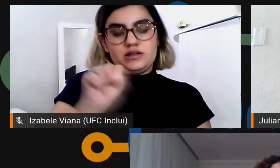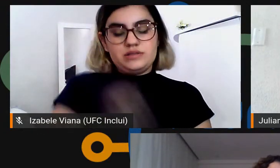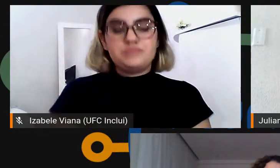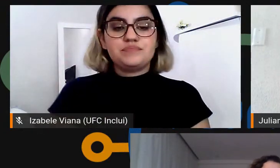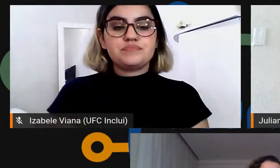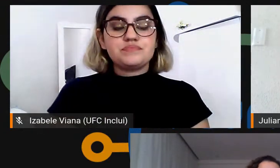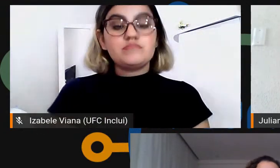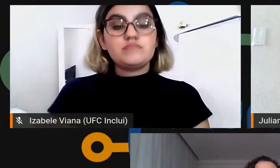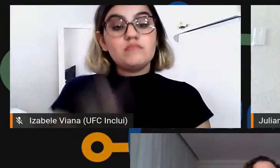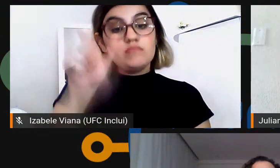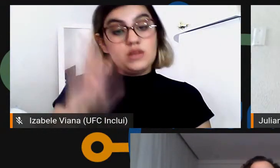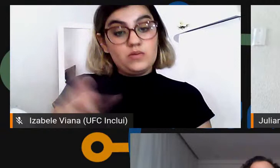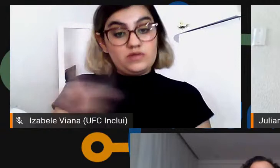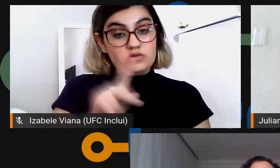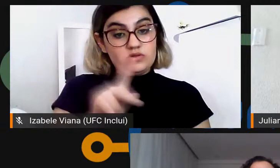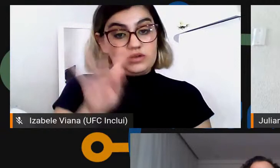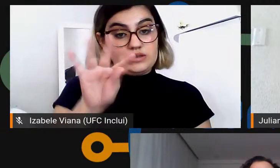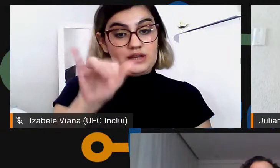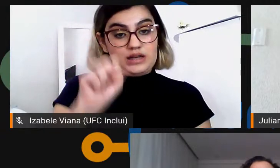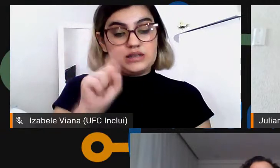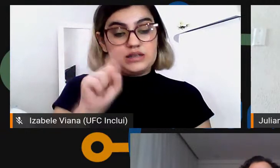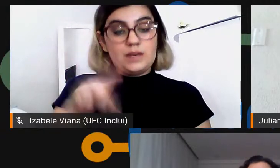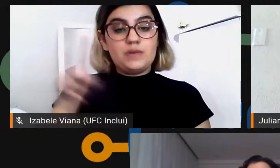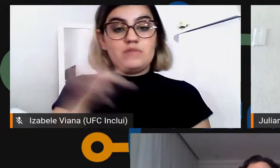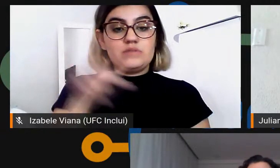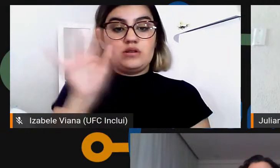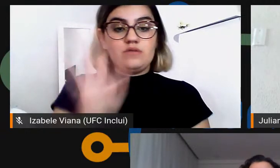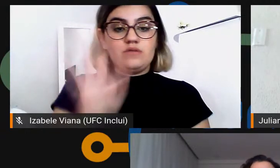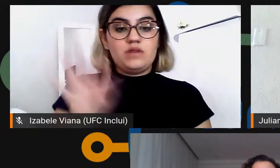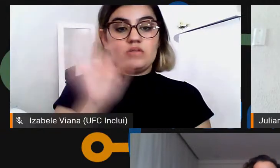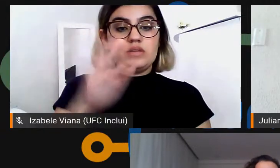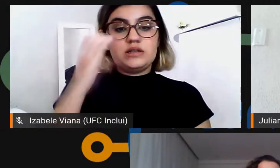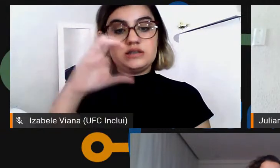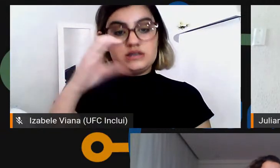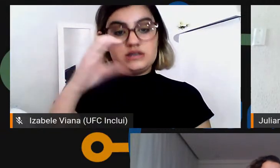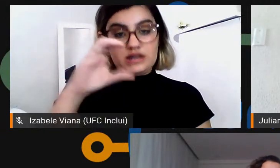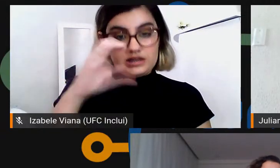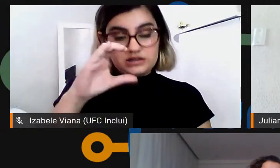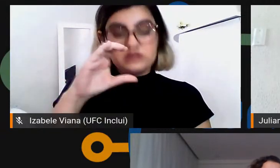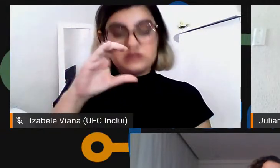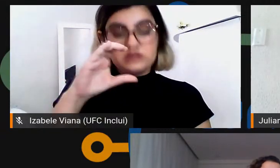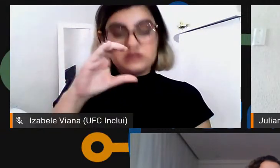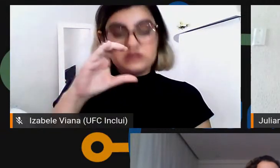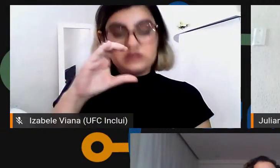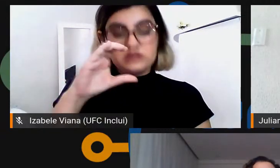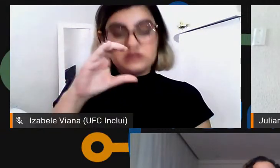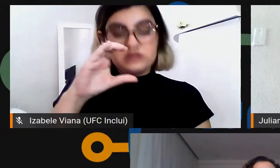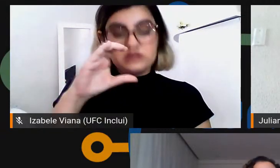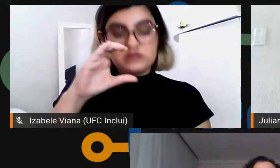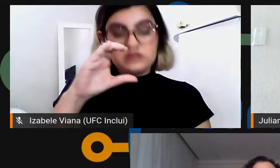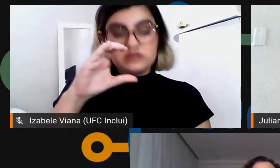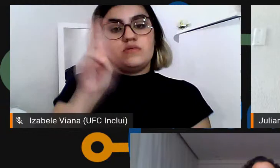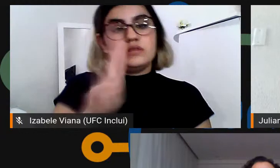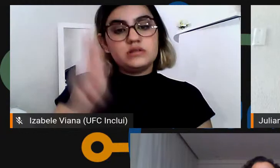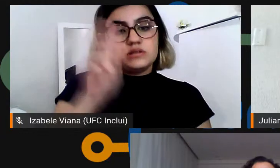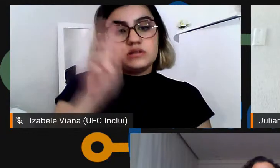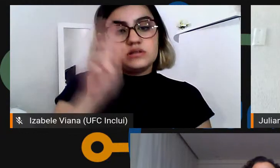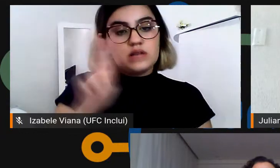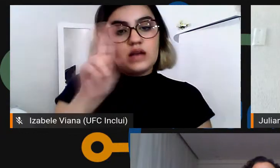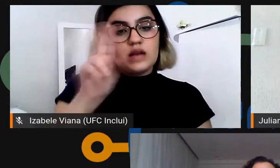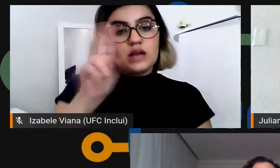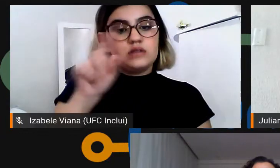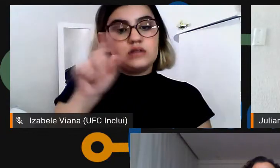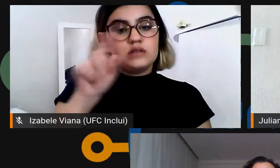Galvão é professora da Faculdade de Ciências Farmacêuticas da Universidade Estadual de Campinas. Ela